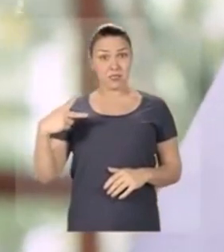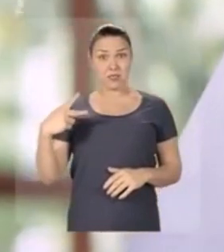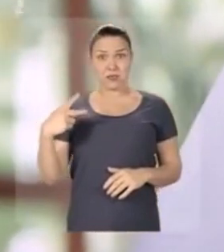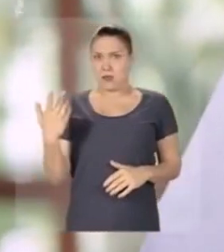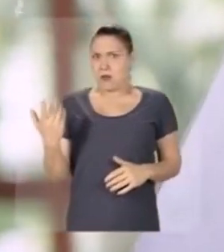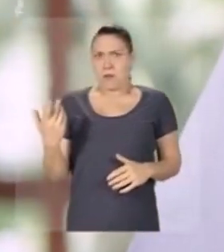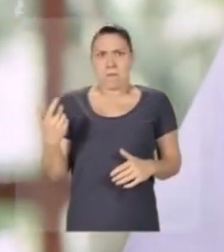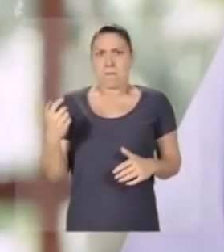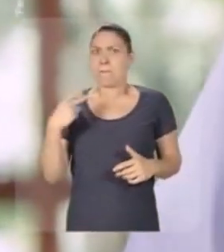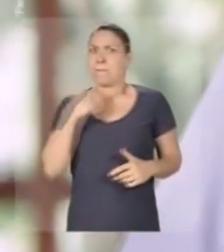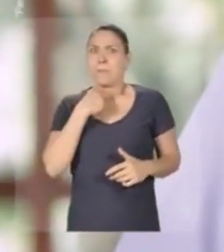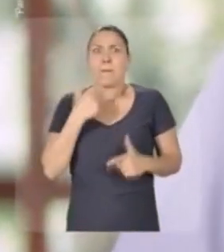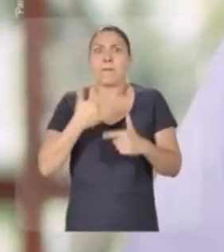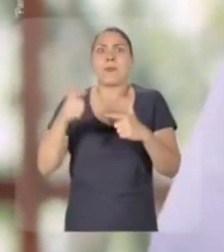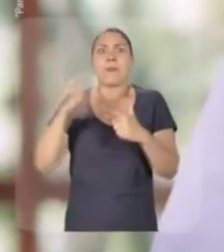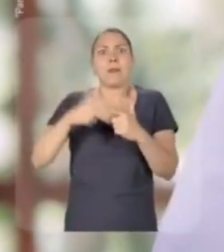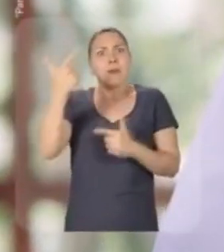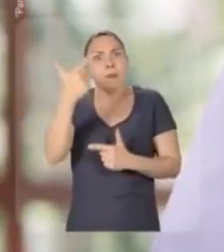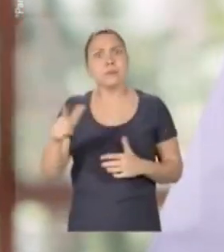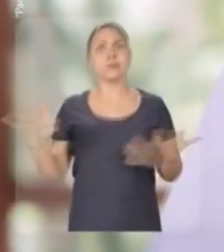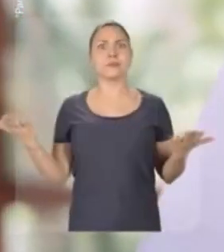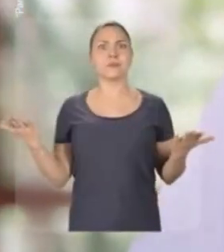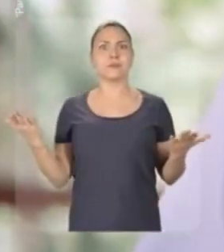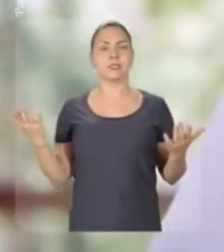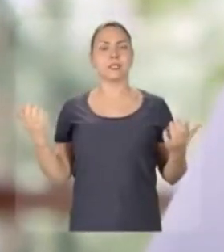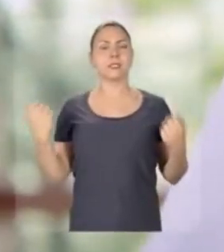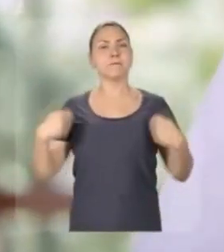presidente não poderá ser mais um problema.